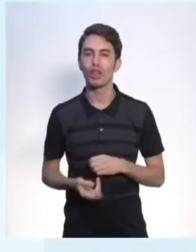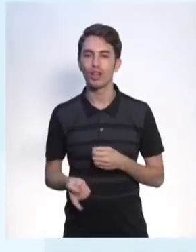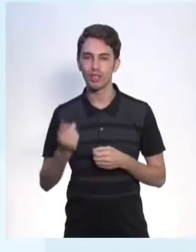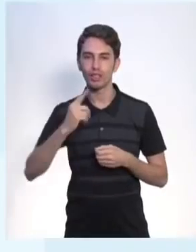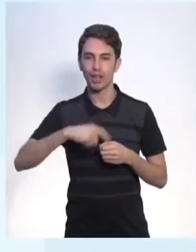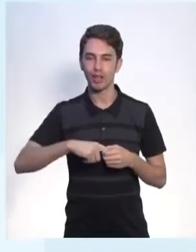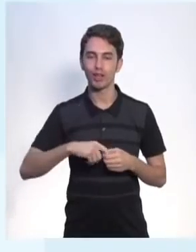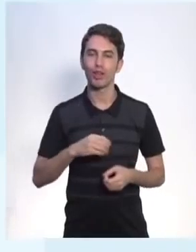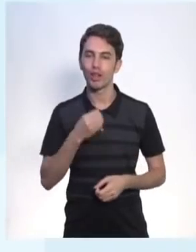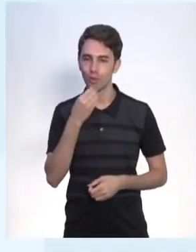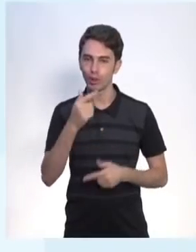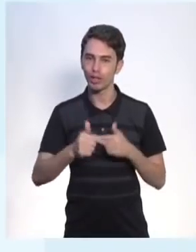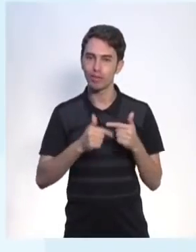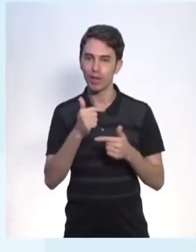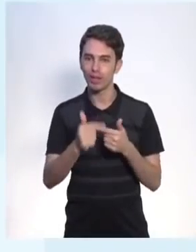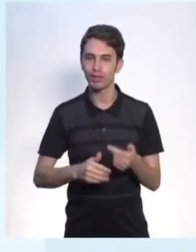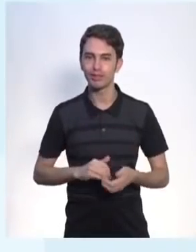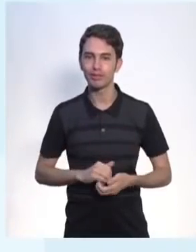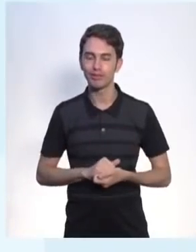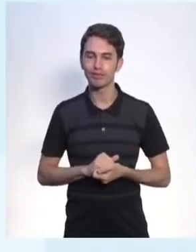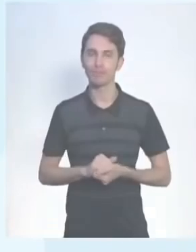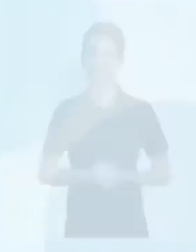já retorna. Bom trabalho.